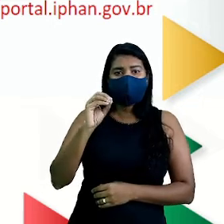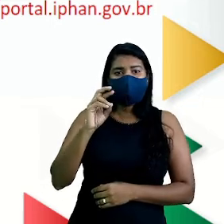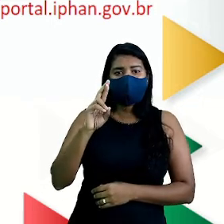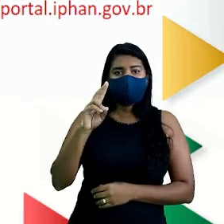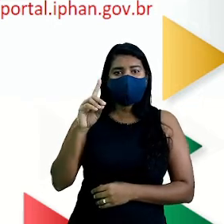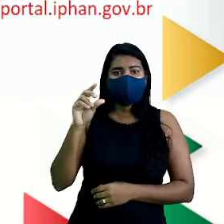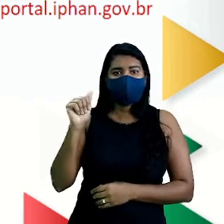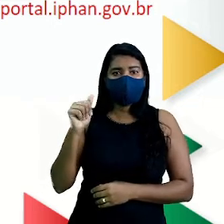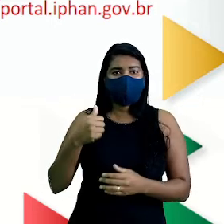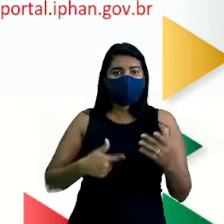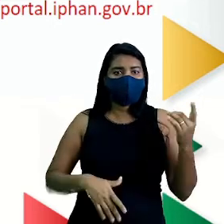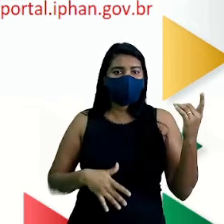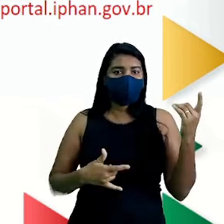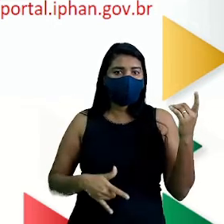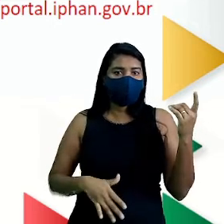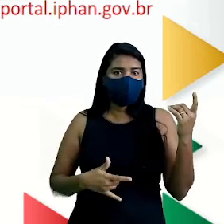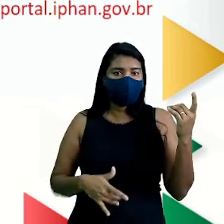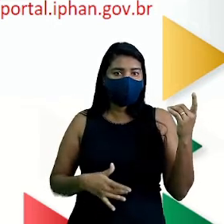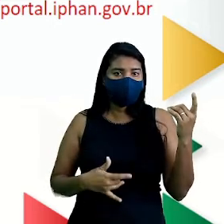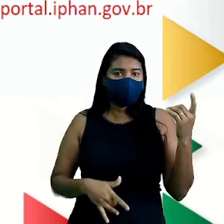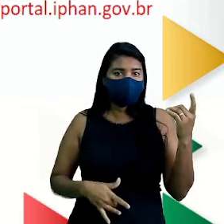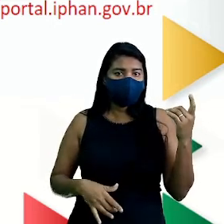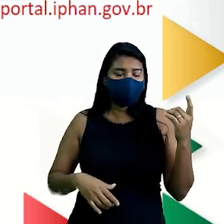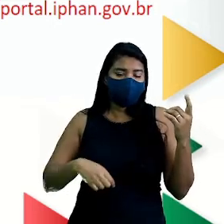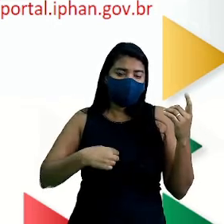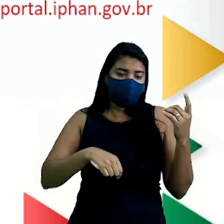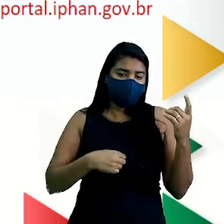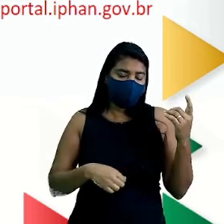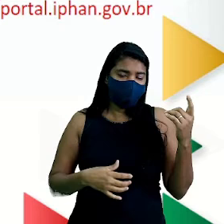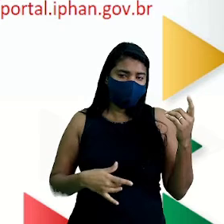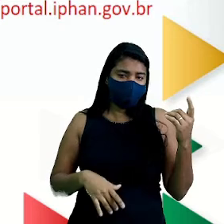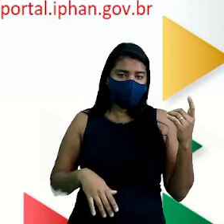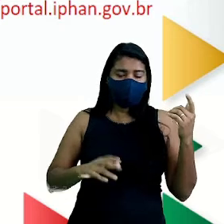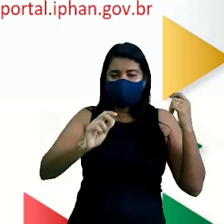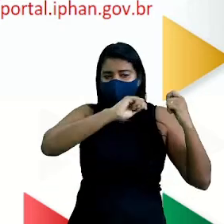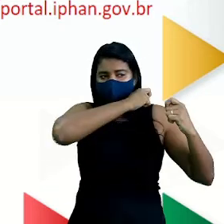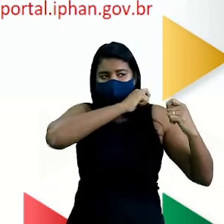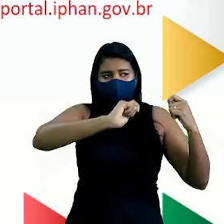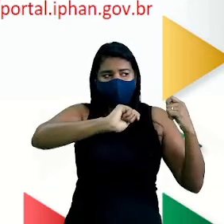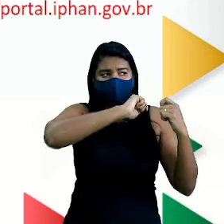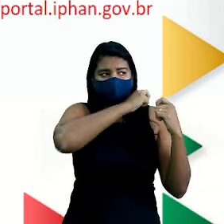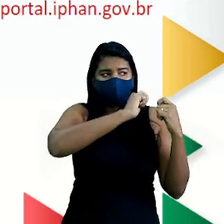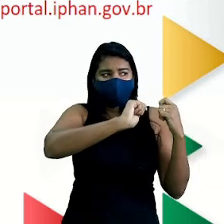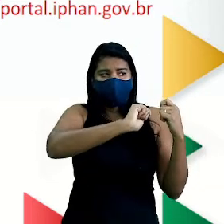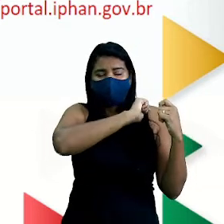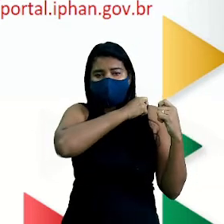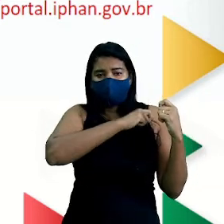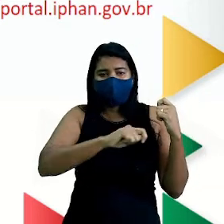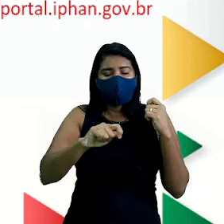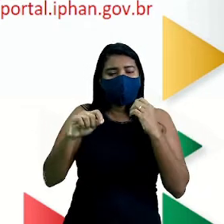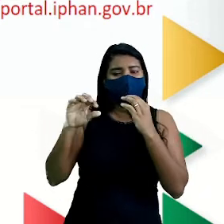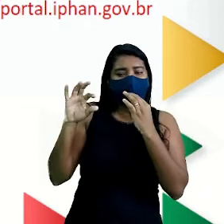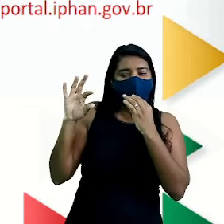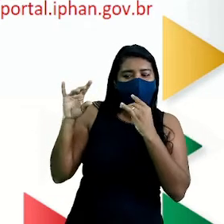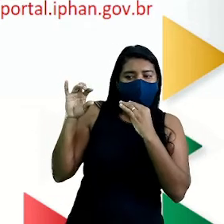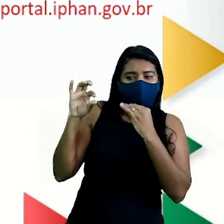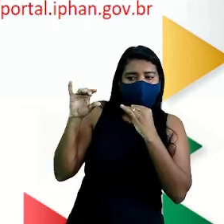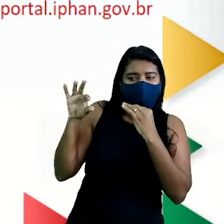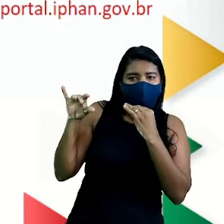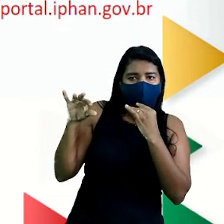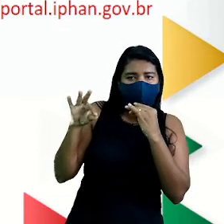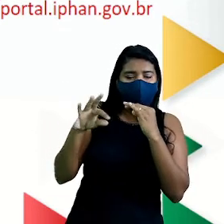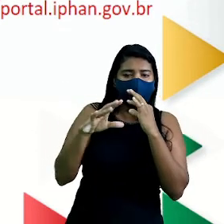como violão, bandolim, cavaquinho, violino, certo? Instrumentos de sopro, como a flauta e clarinete, e